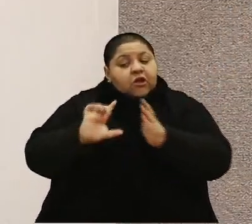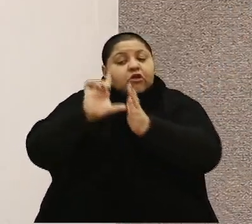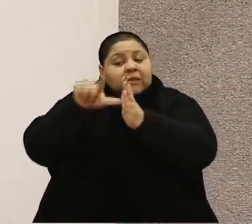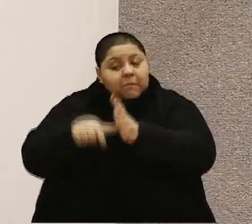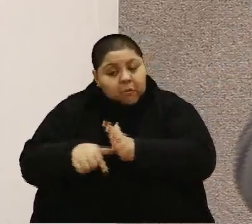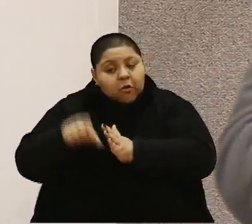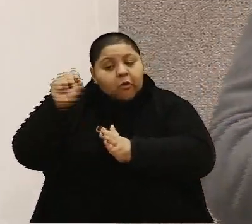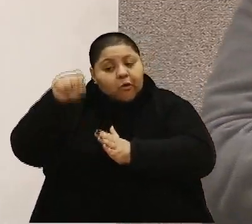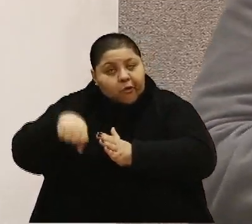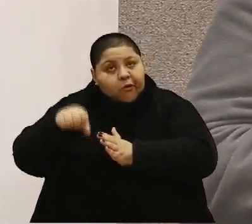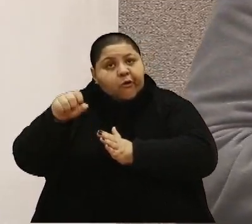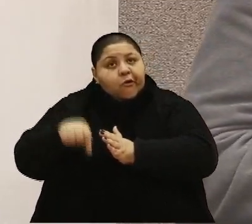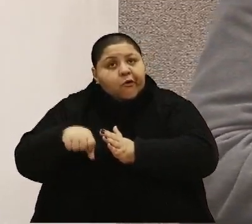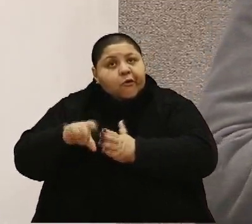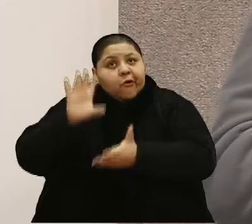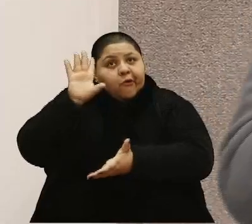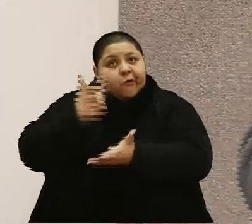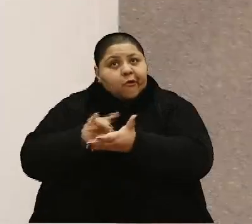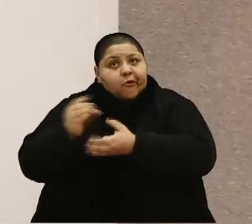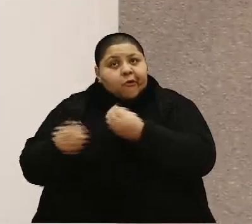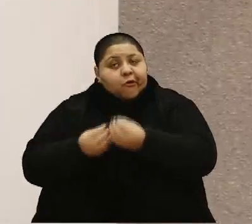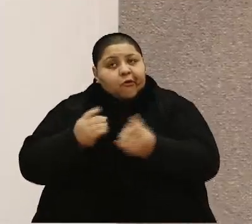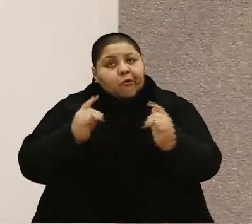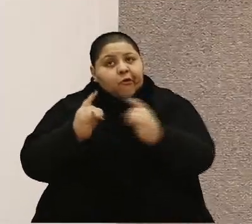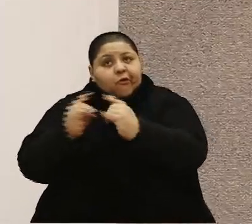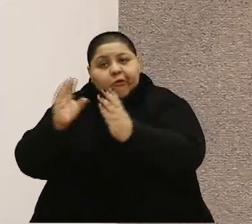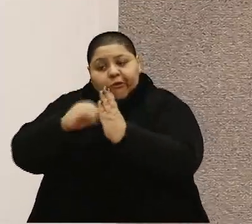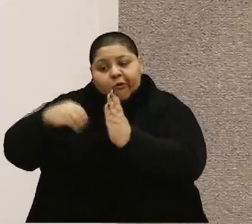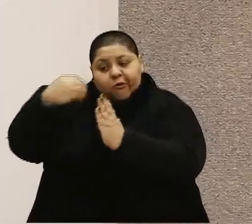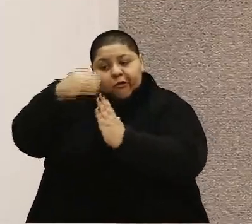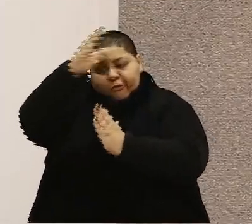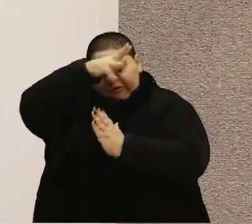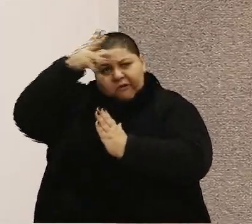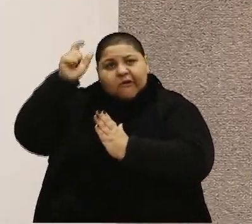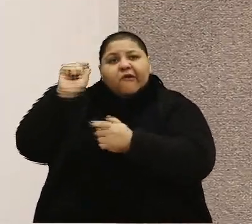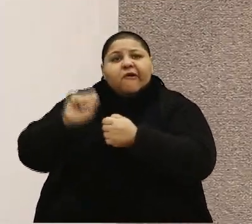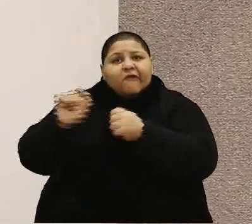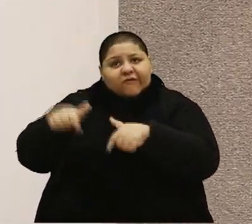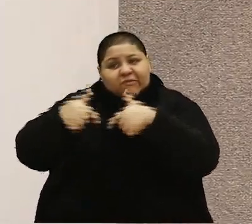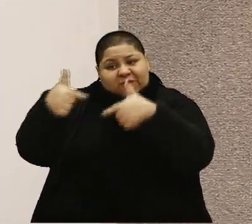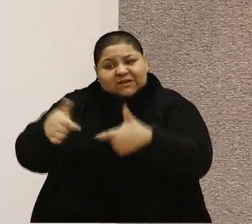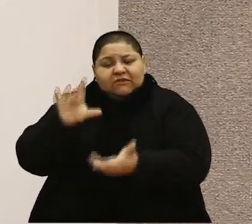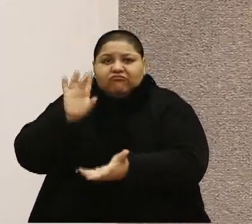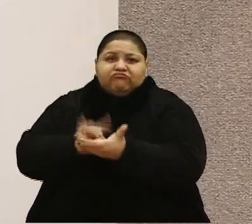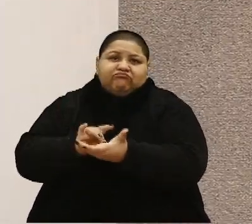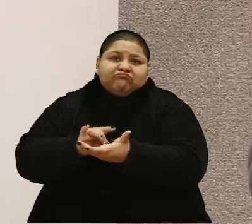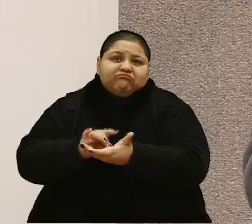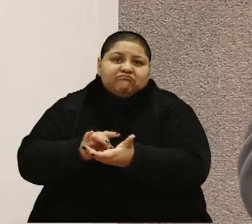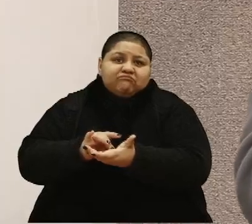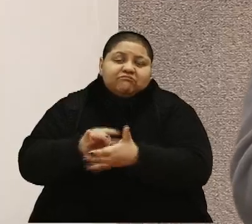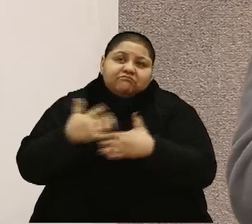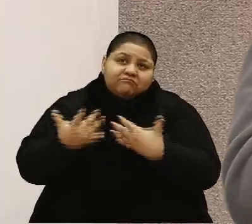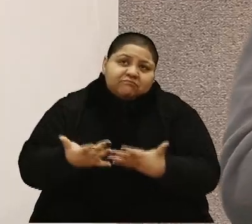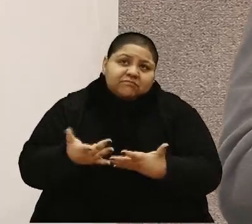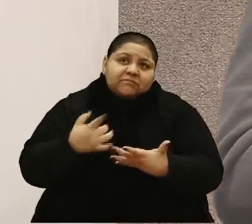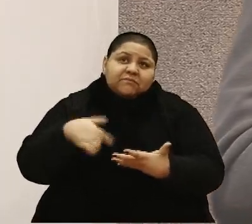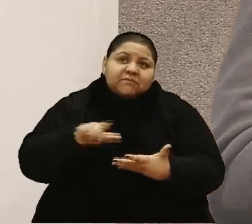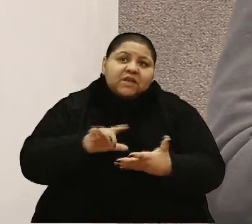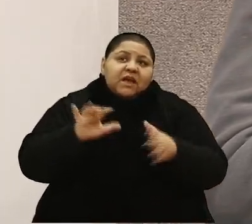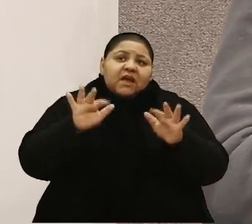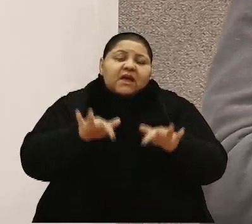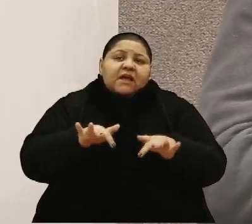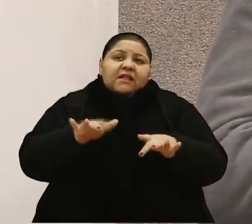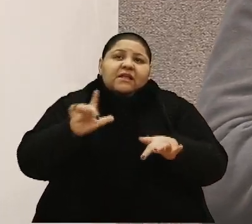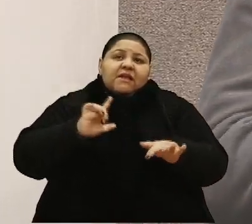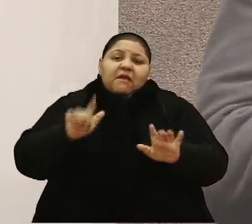sim sedimentar e concretizar isso com uma instituição no calendário do município e aí sim fazer uma ação de fato. Senão, de fato, é acabar enxugando o gelo e mais